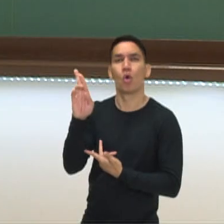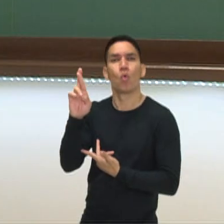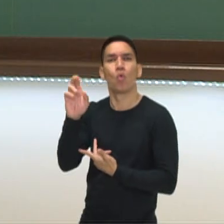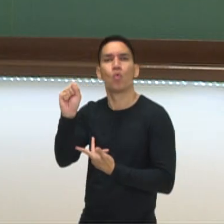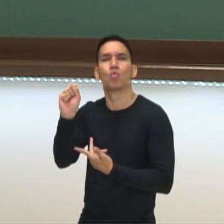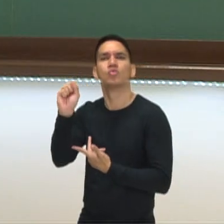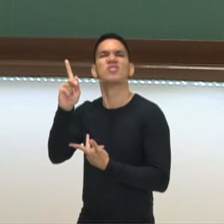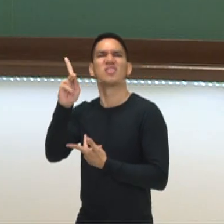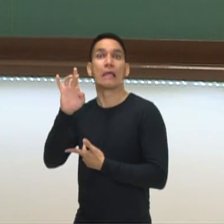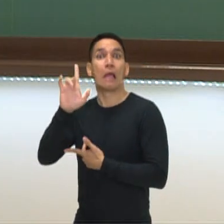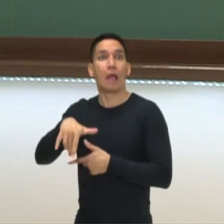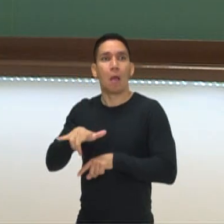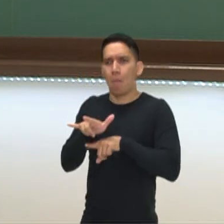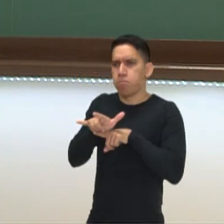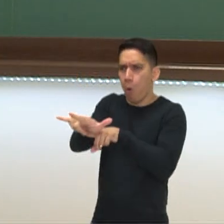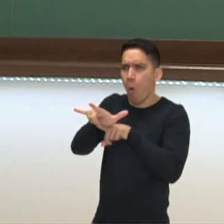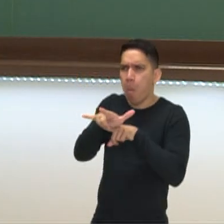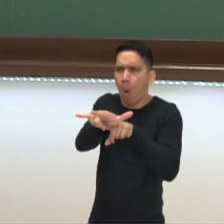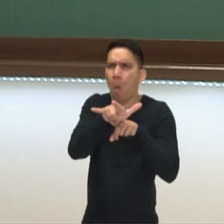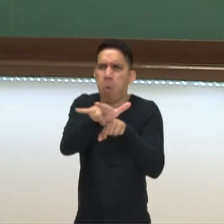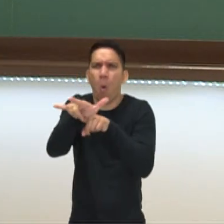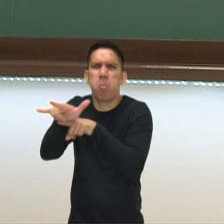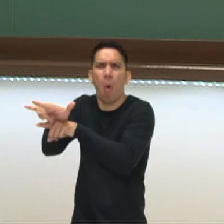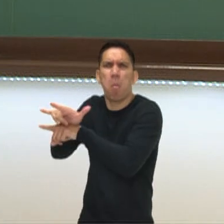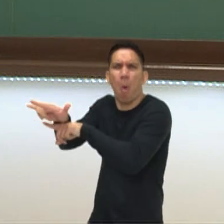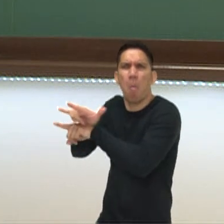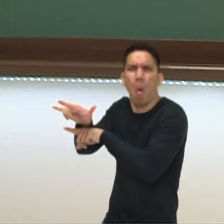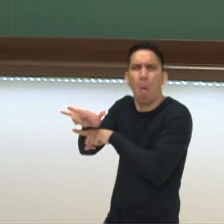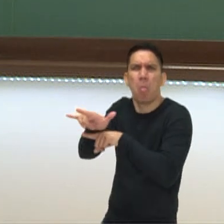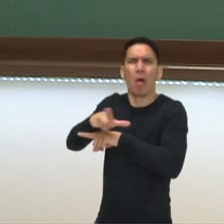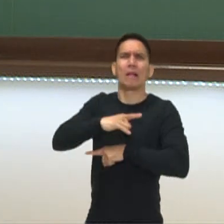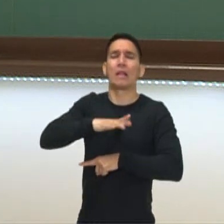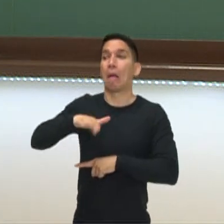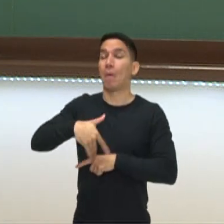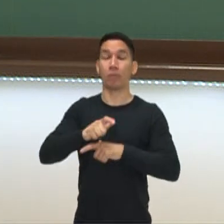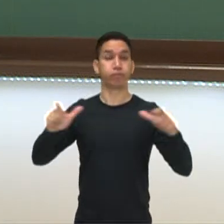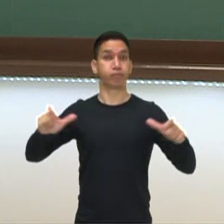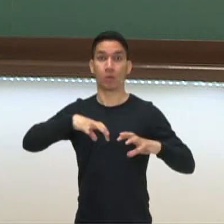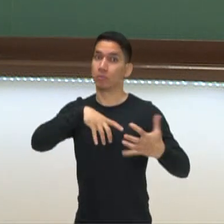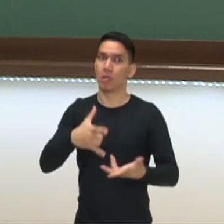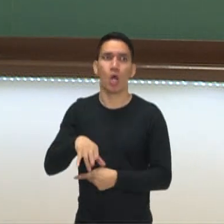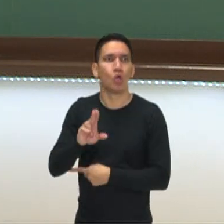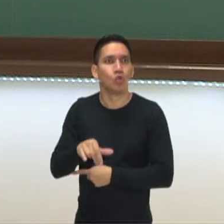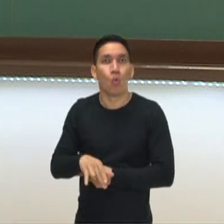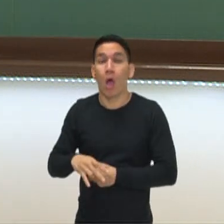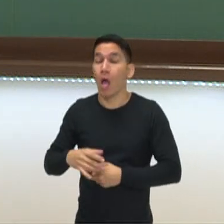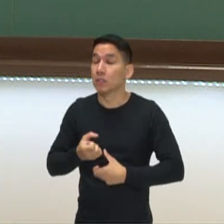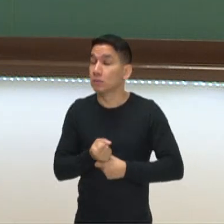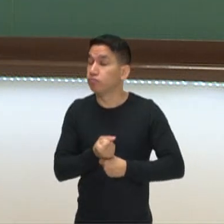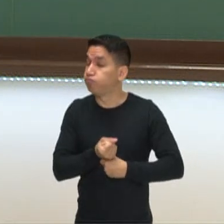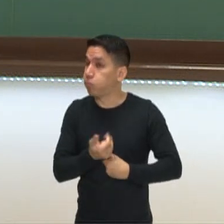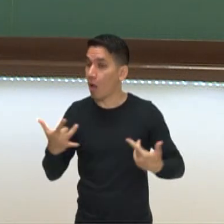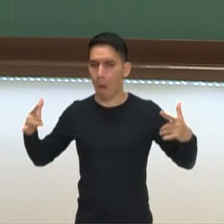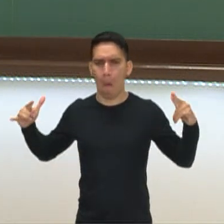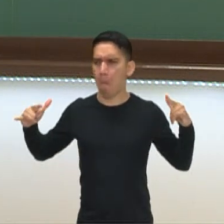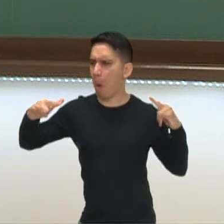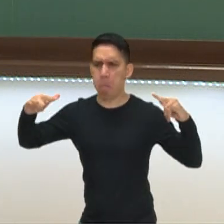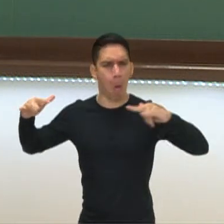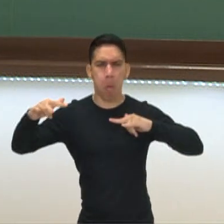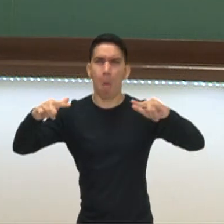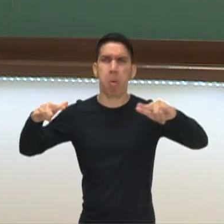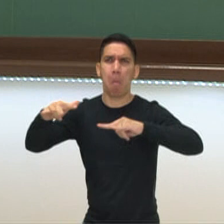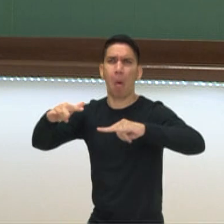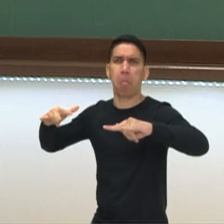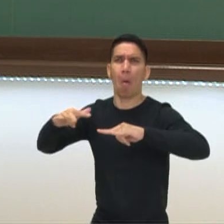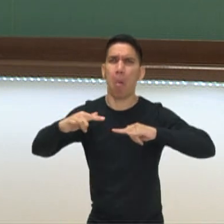maior batalha de tanques da história do planeta Terra. Nunca tantos tanques se enfrentaram aqui. E foi uma batalha que